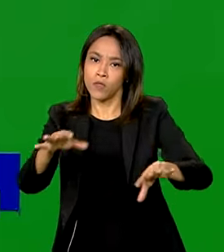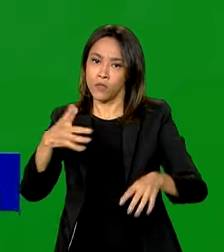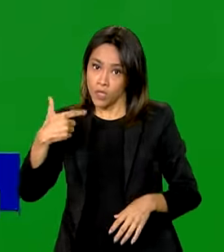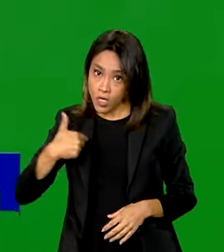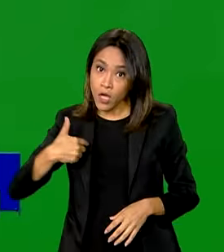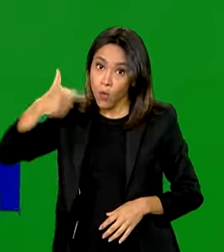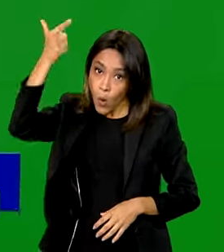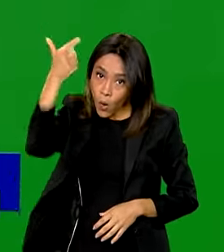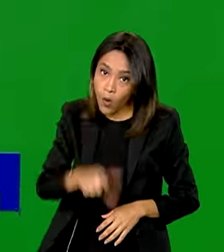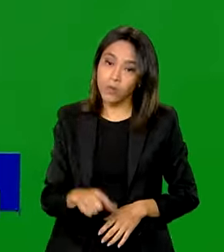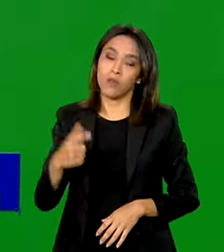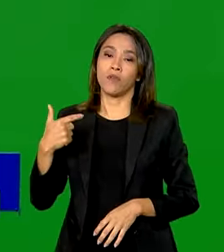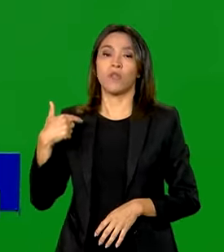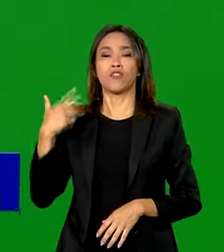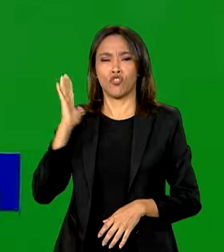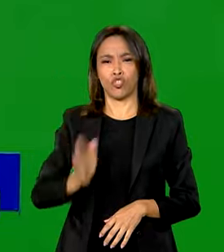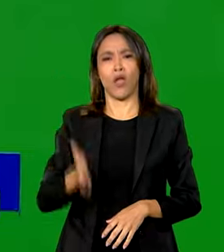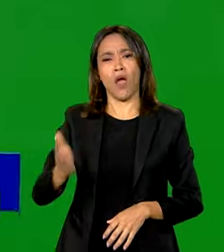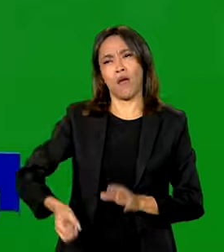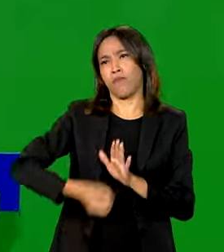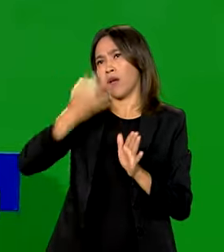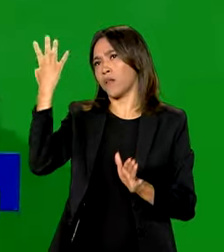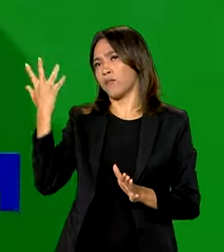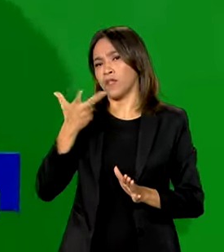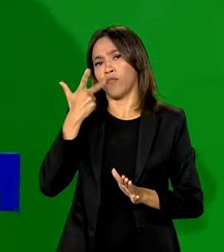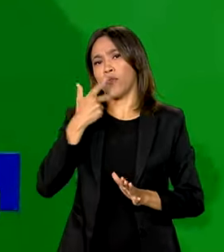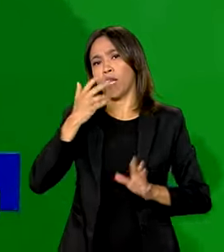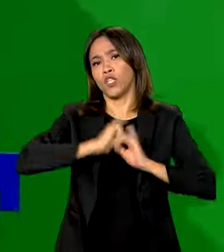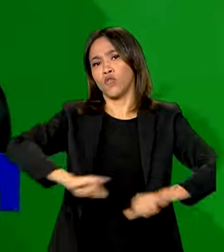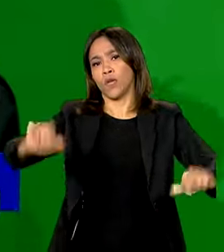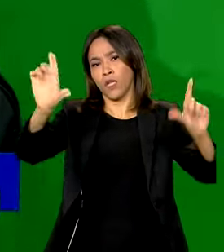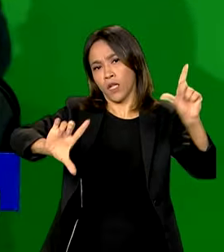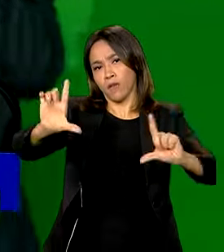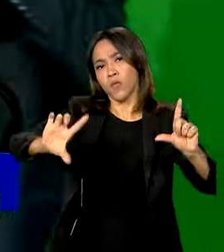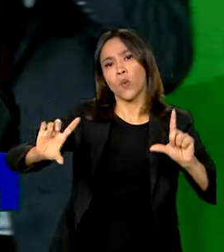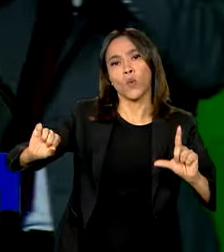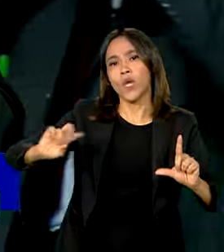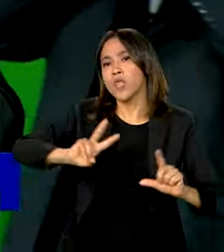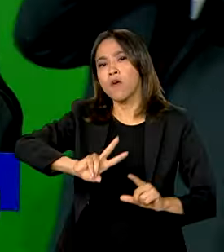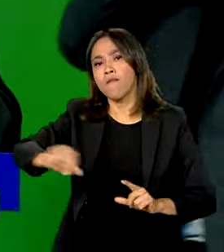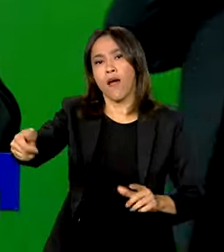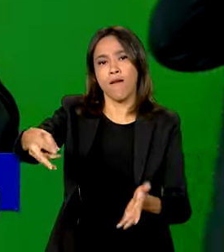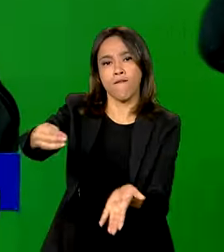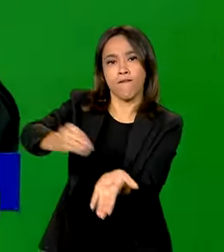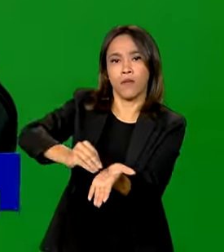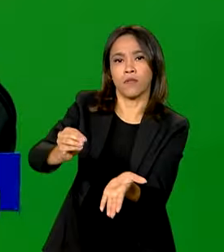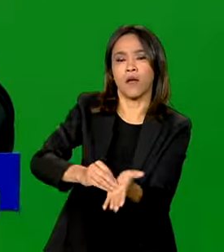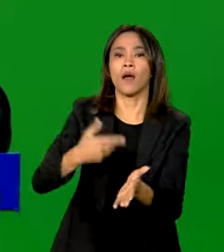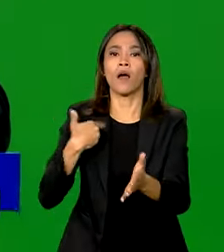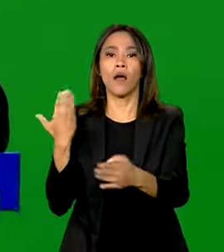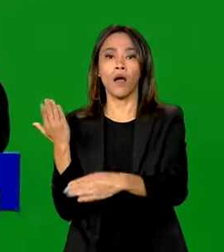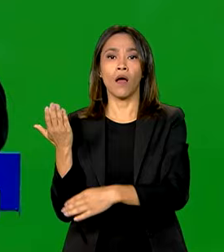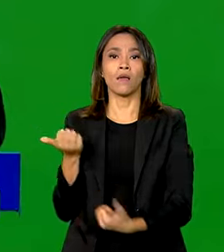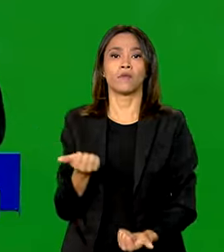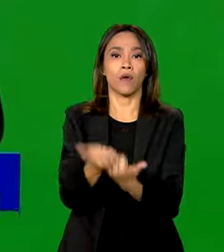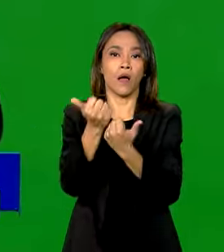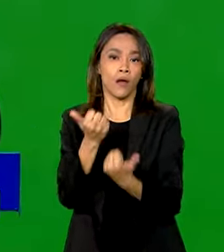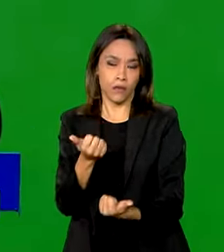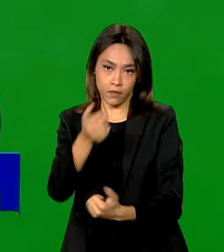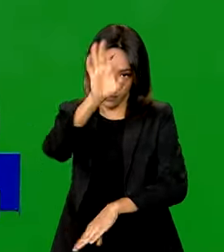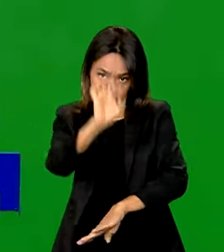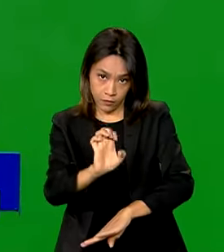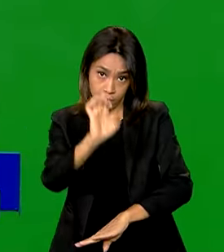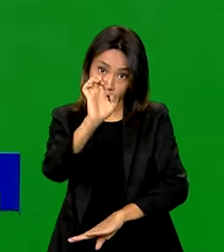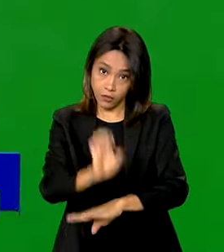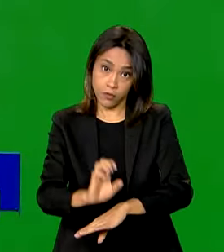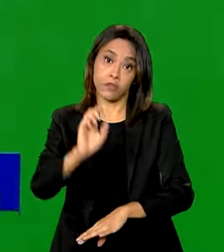frase que eu disse aqui já muitas vezes na televisão. Não faltará ajuda do governo ao